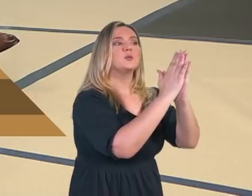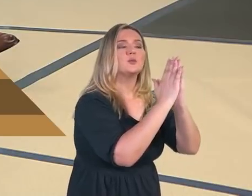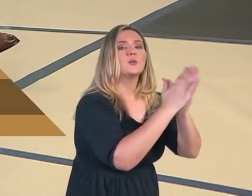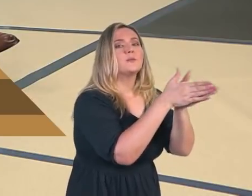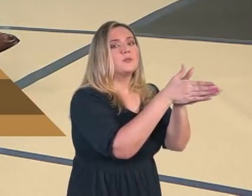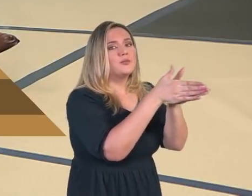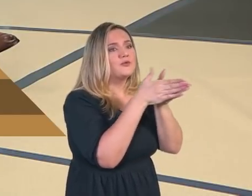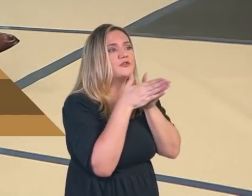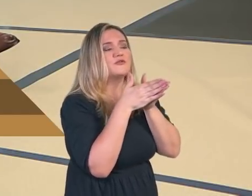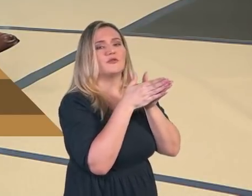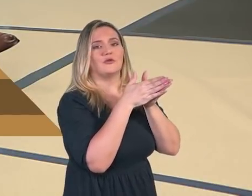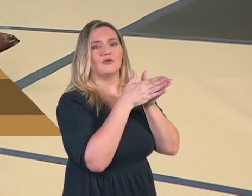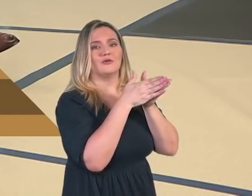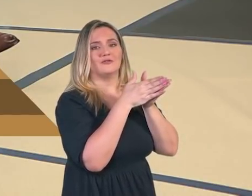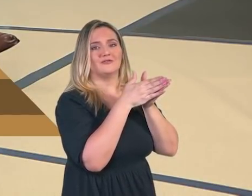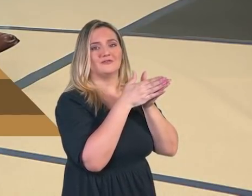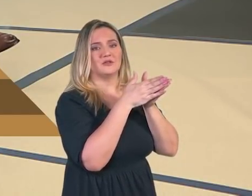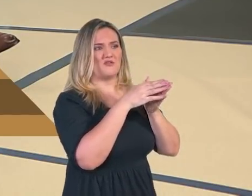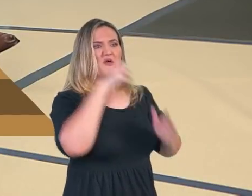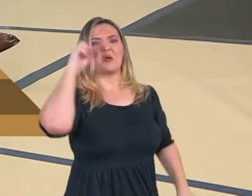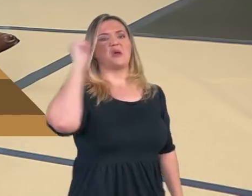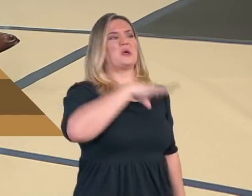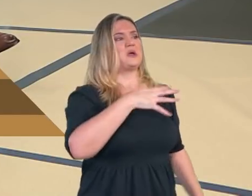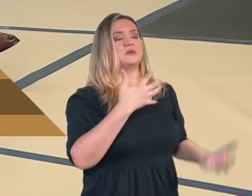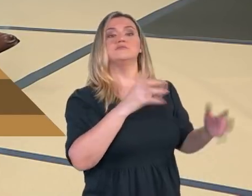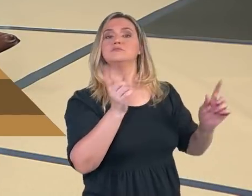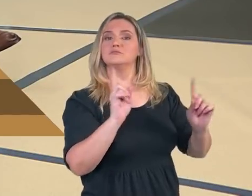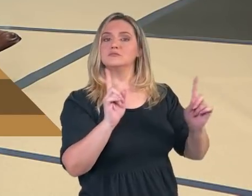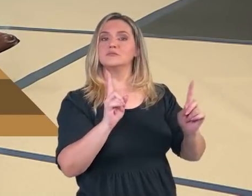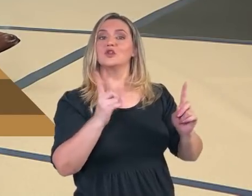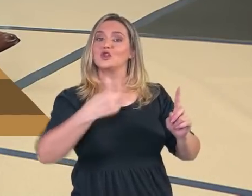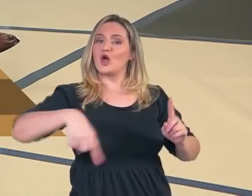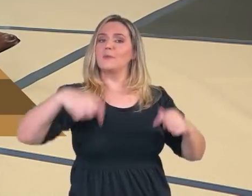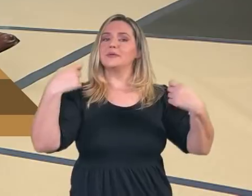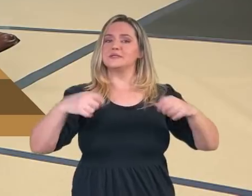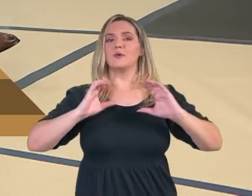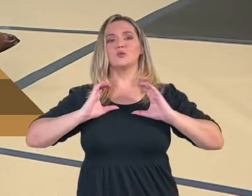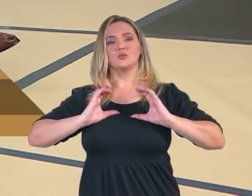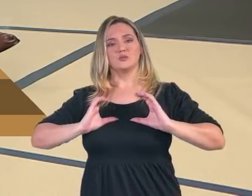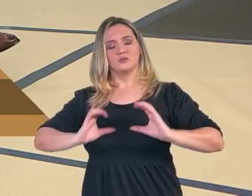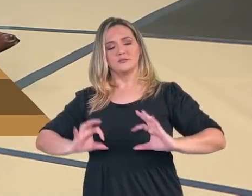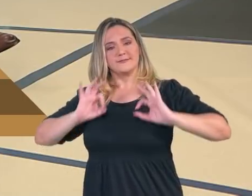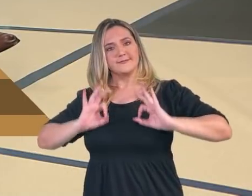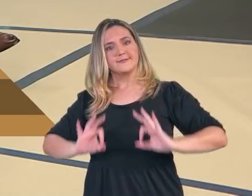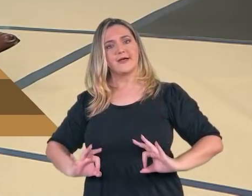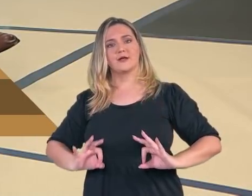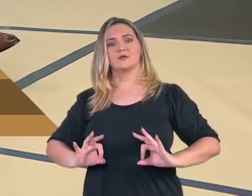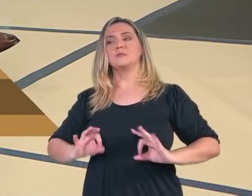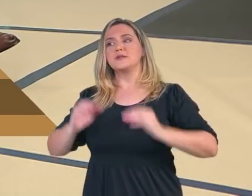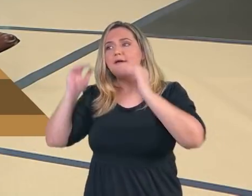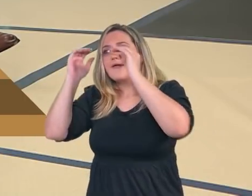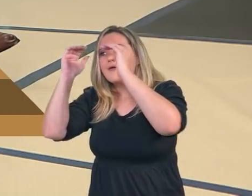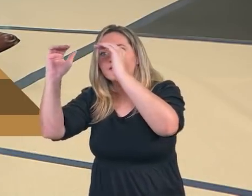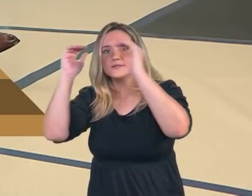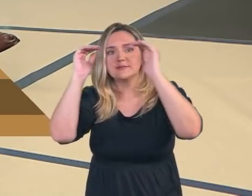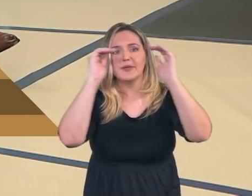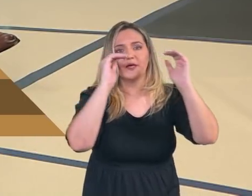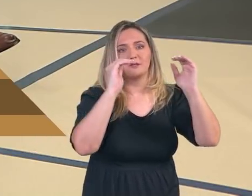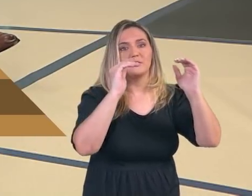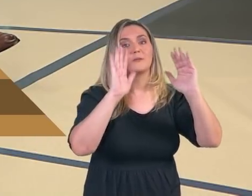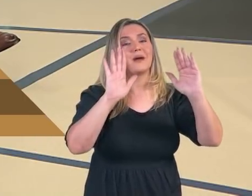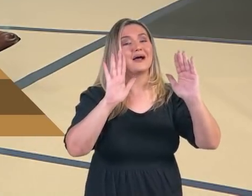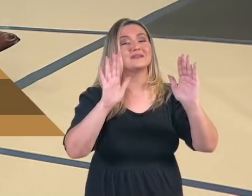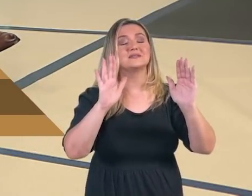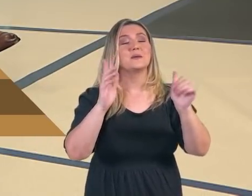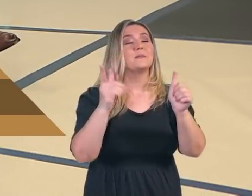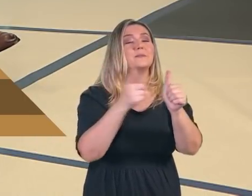a boa cidadania é um dever de todo e verdadeiro filho e filha de Deus. Nada, porém, pode tomar o lugar de Deus